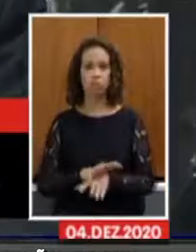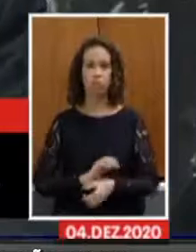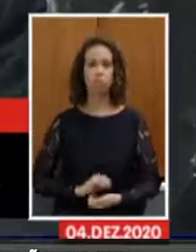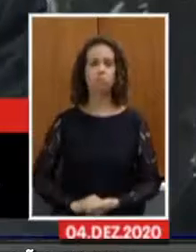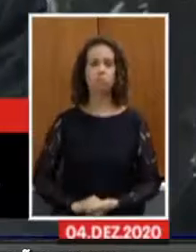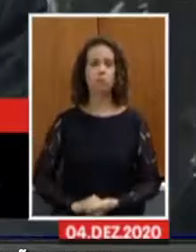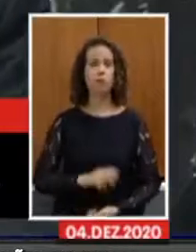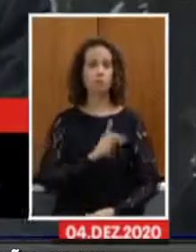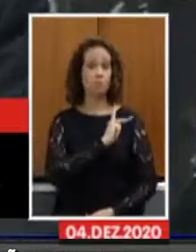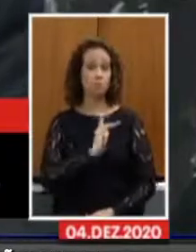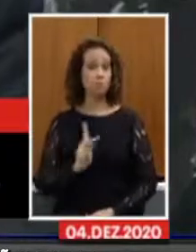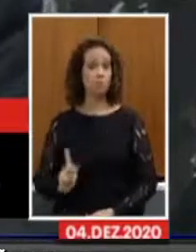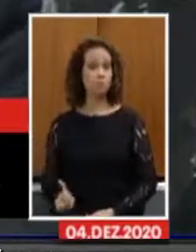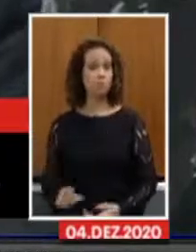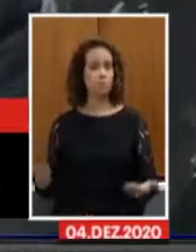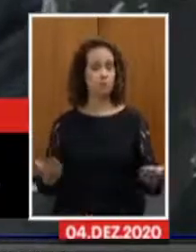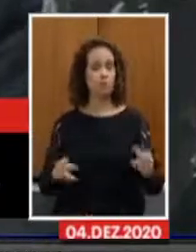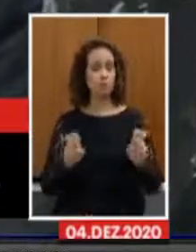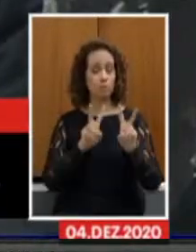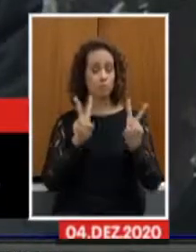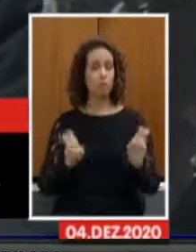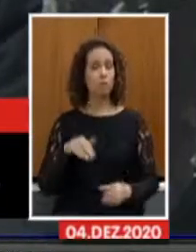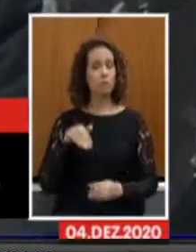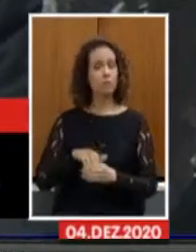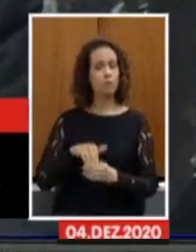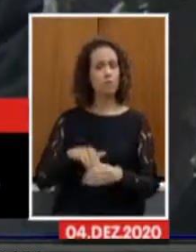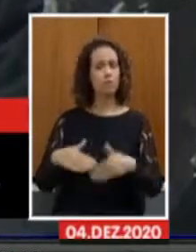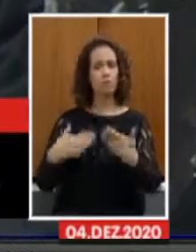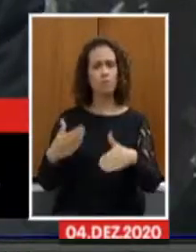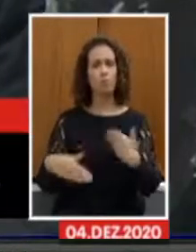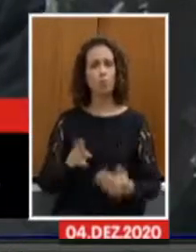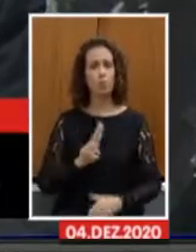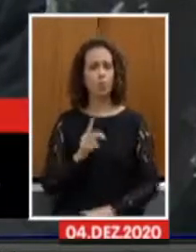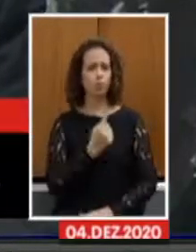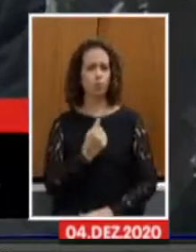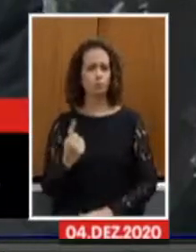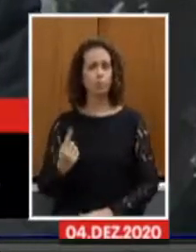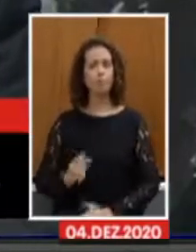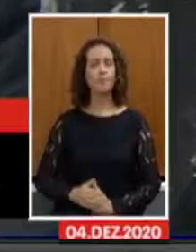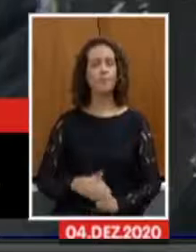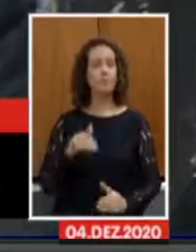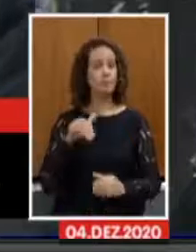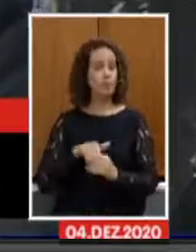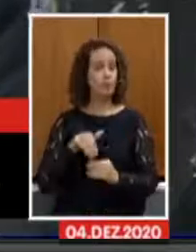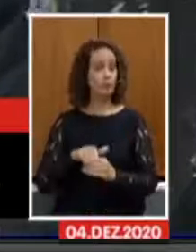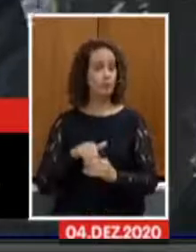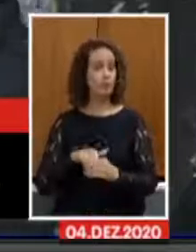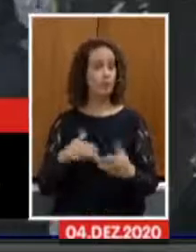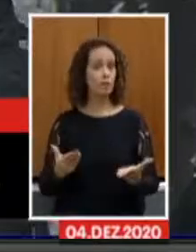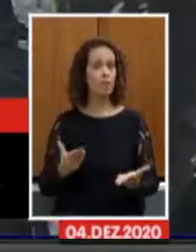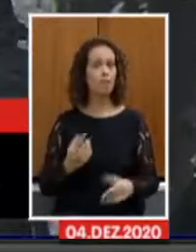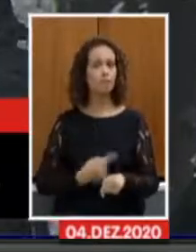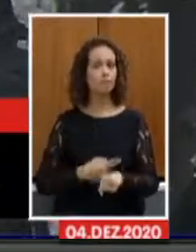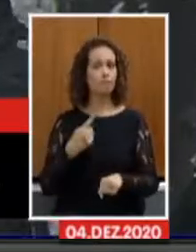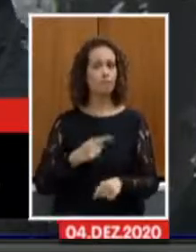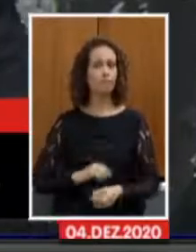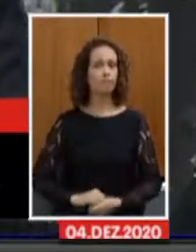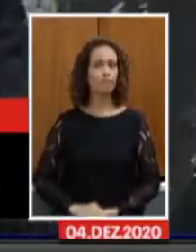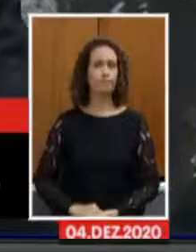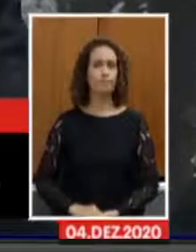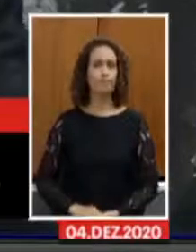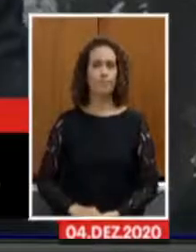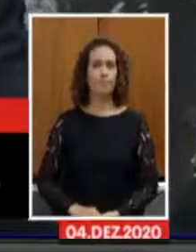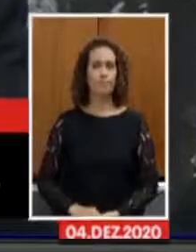A presidência vai submeter a matéria à votação pelo processo nominal. Em votação, parecer. Em votação.